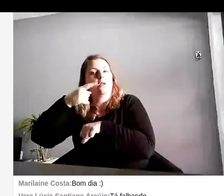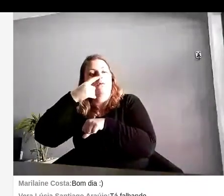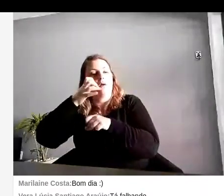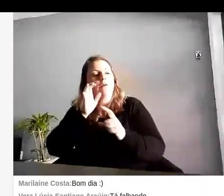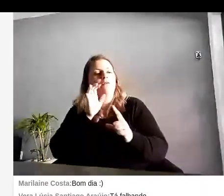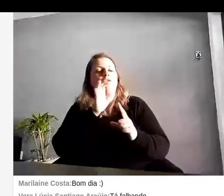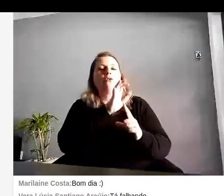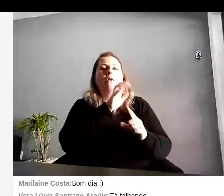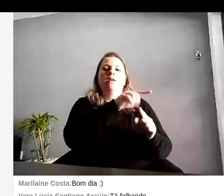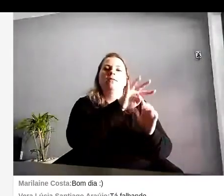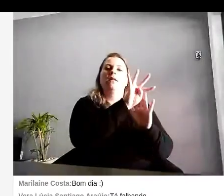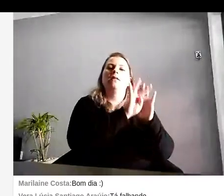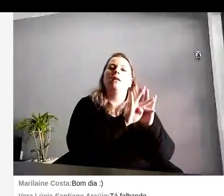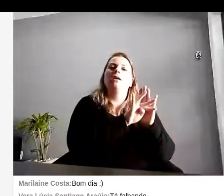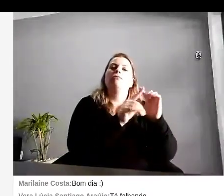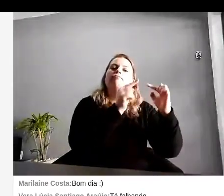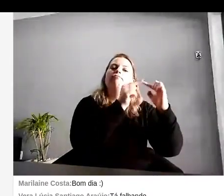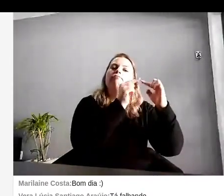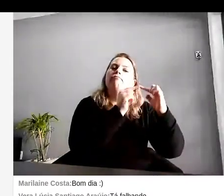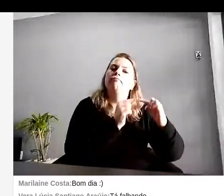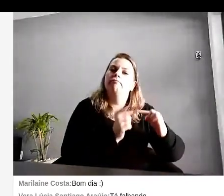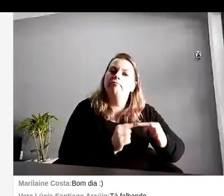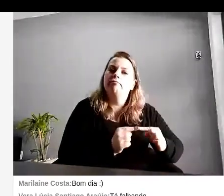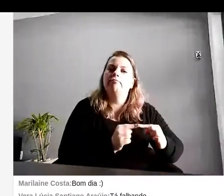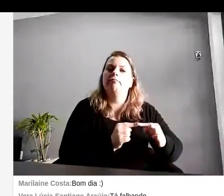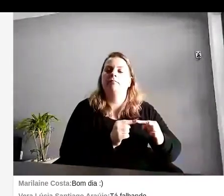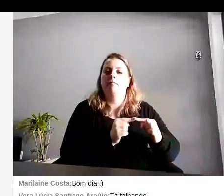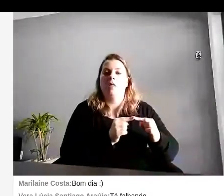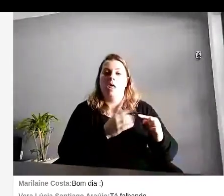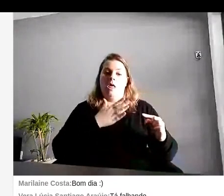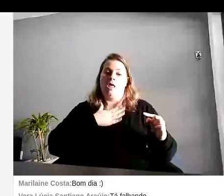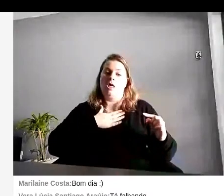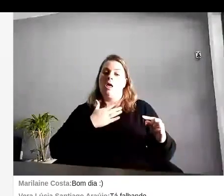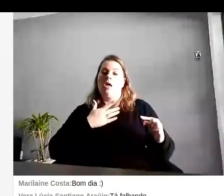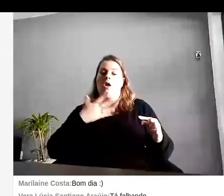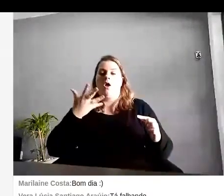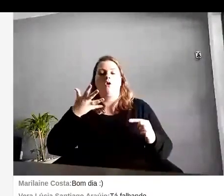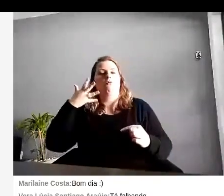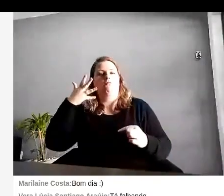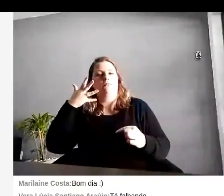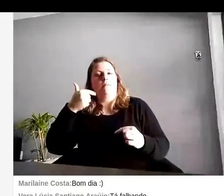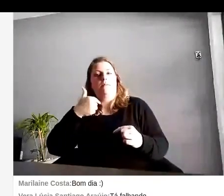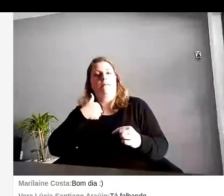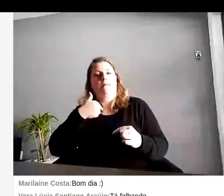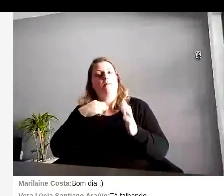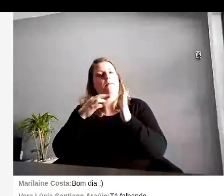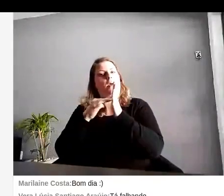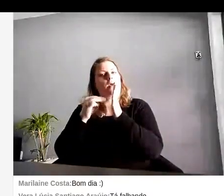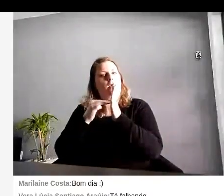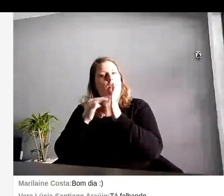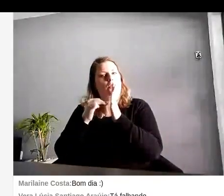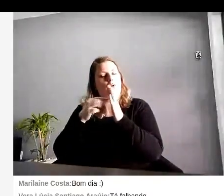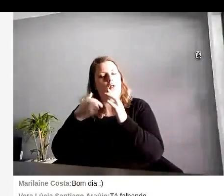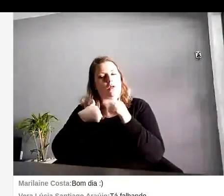Inicialmente, e eu vou falar do meu método de trabalho, e outros autores têm outros métodos.